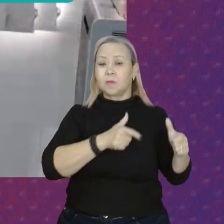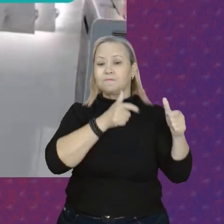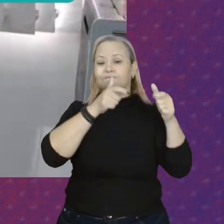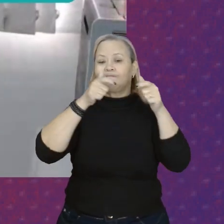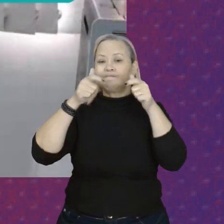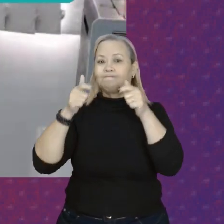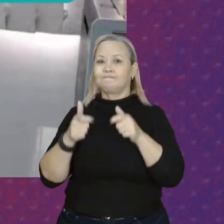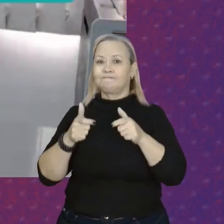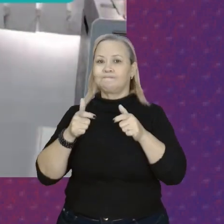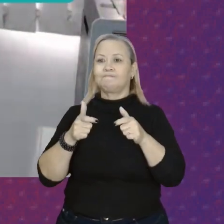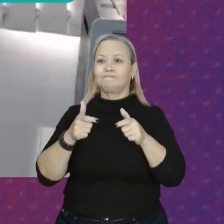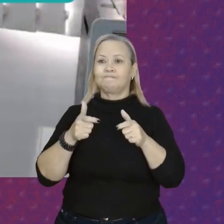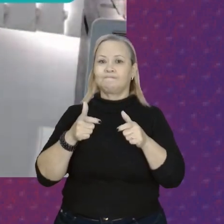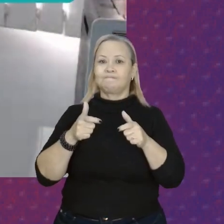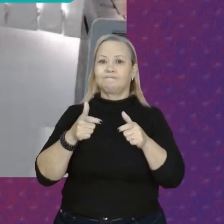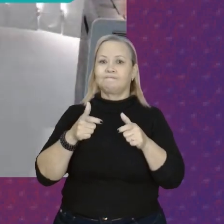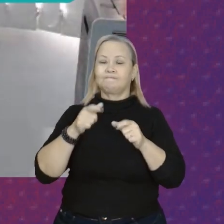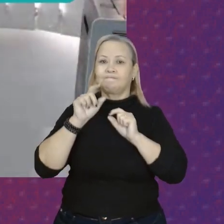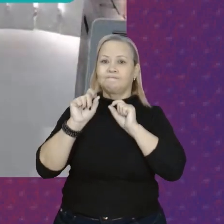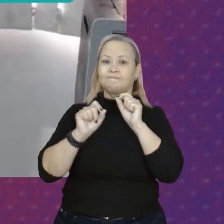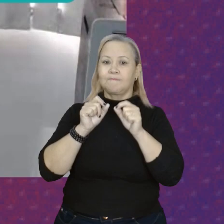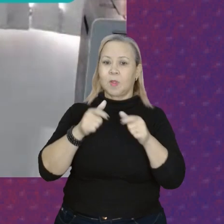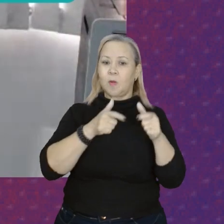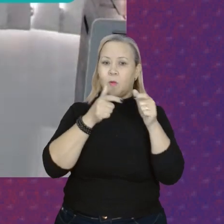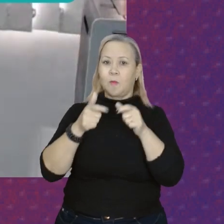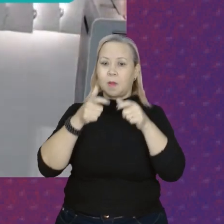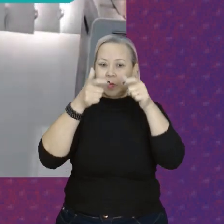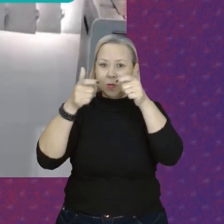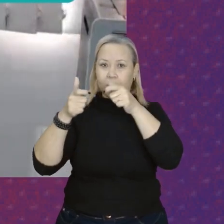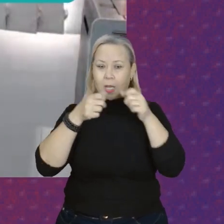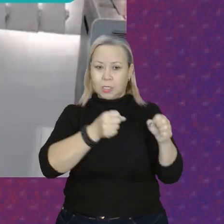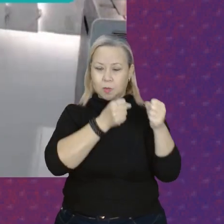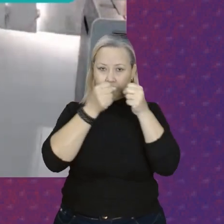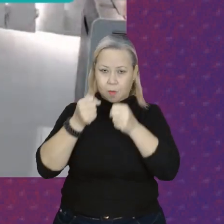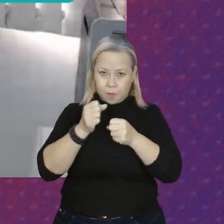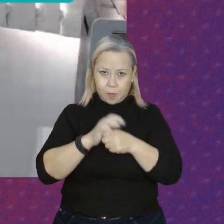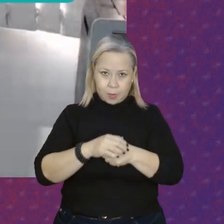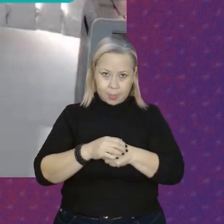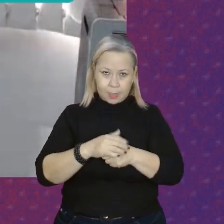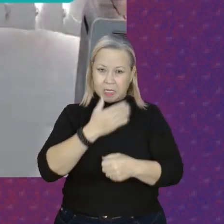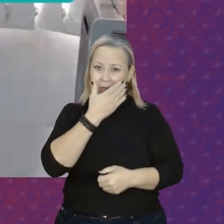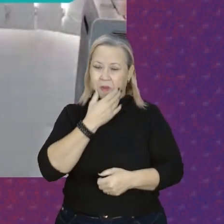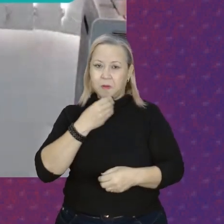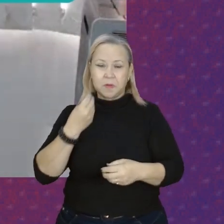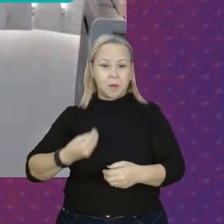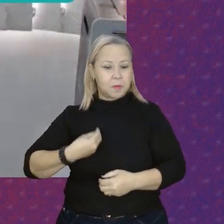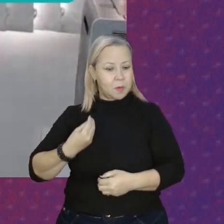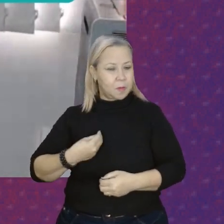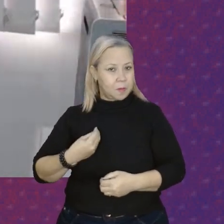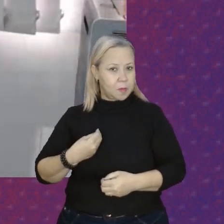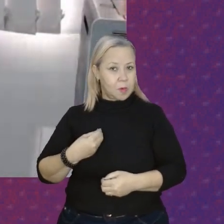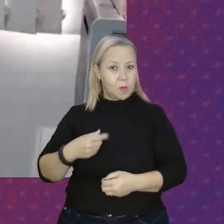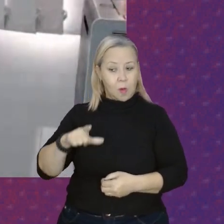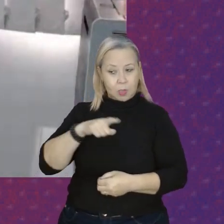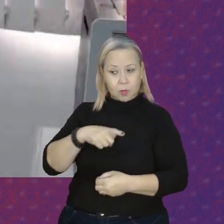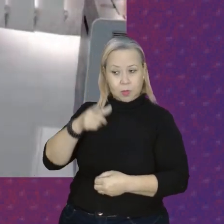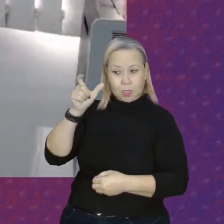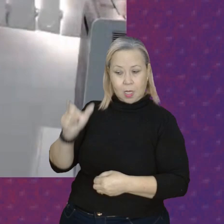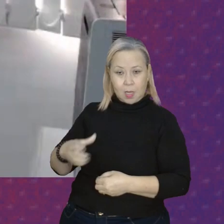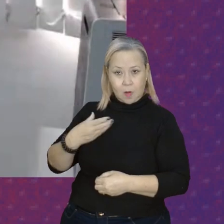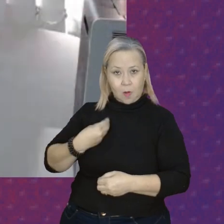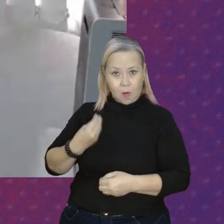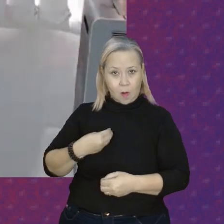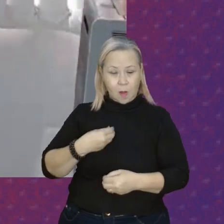colocamos para a ocupação dos espaços de poder quando os homens estão presentes? Muitas